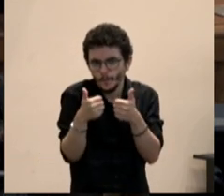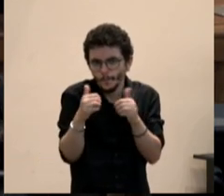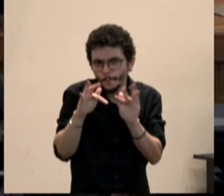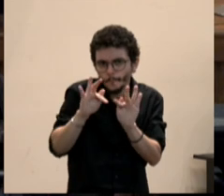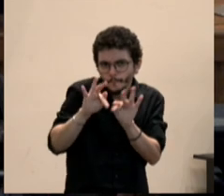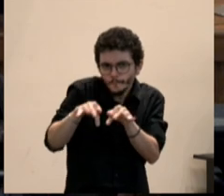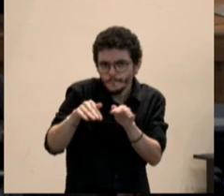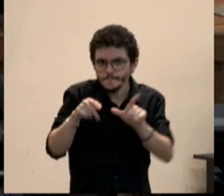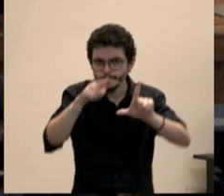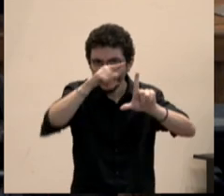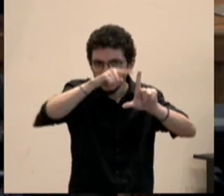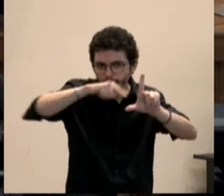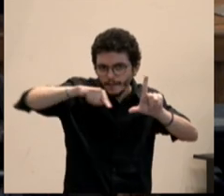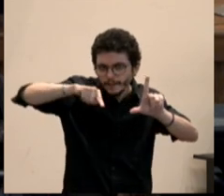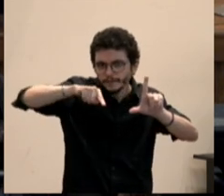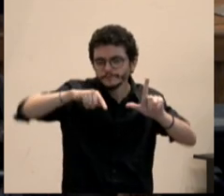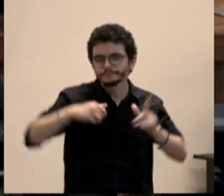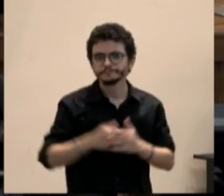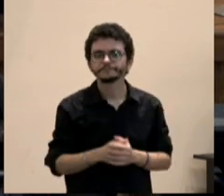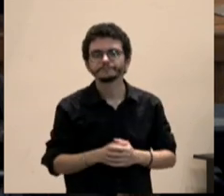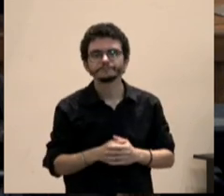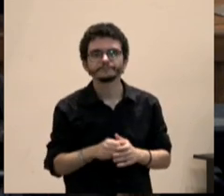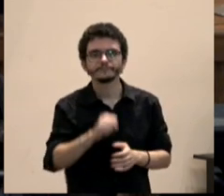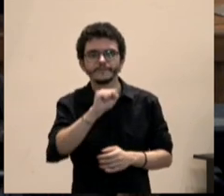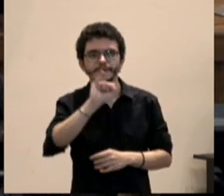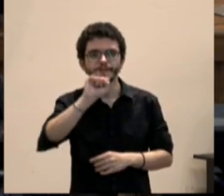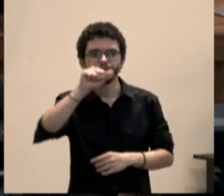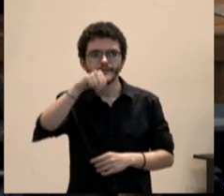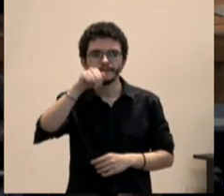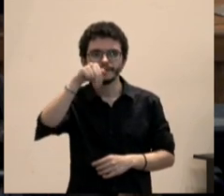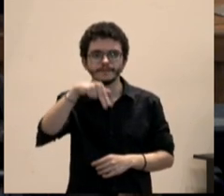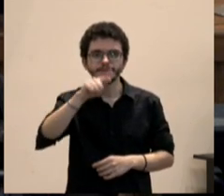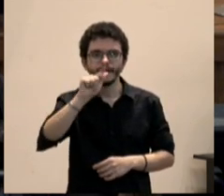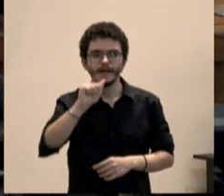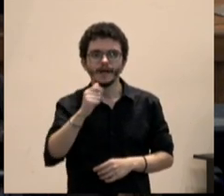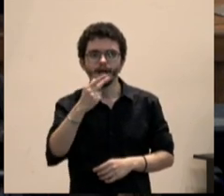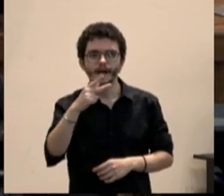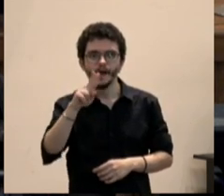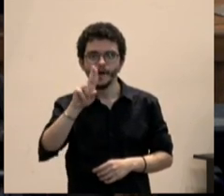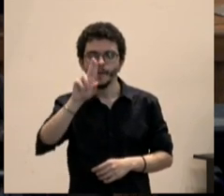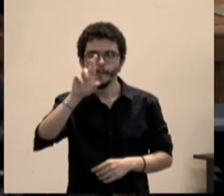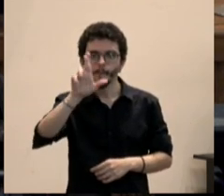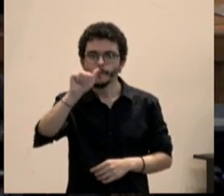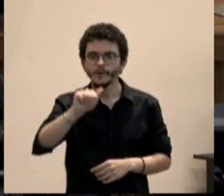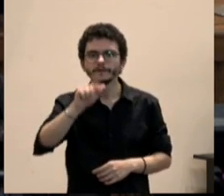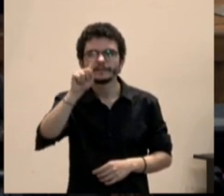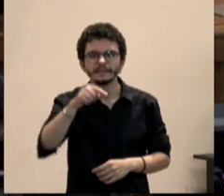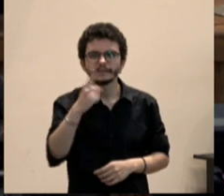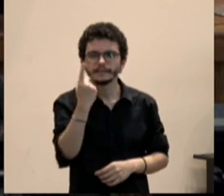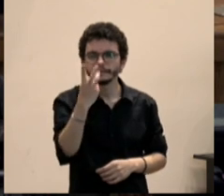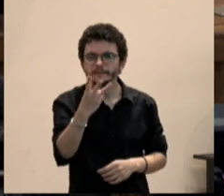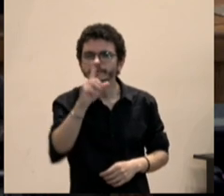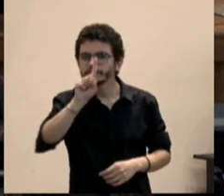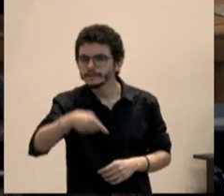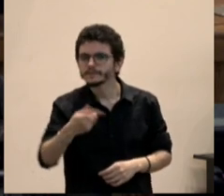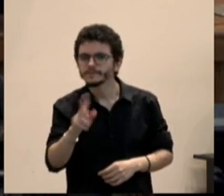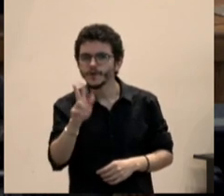ainda. É, Singapura, você vê lá, dá 13 mil, né? Aquele outro lá, Hong